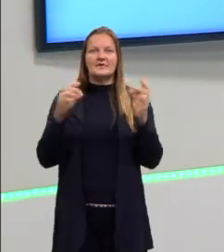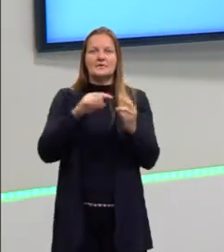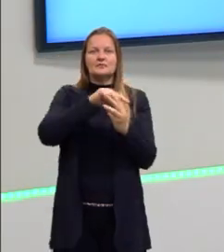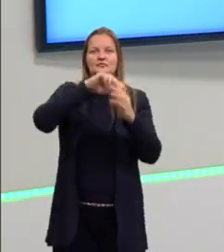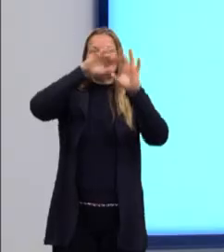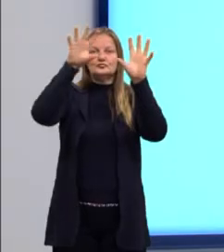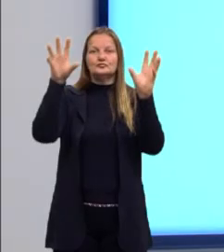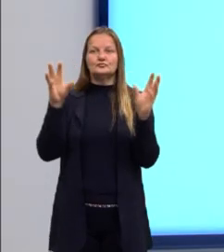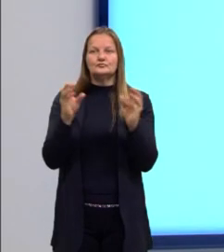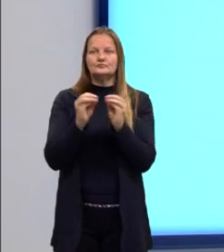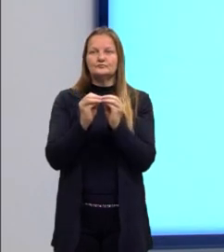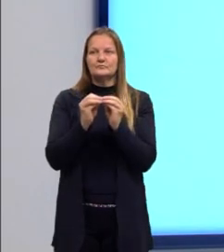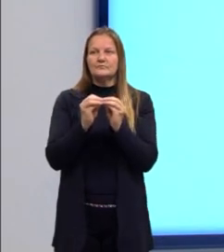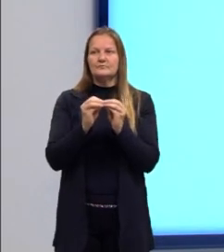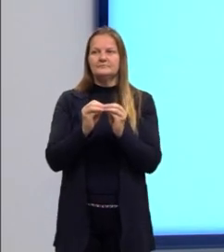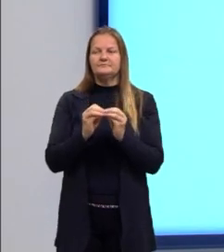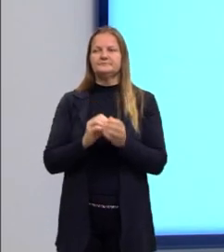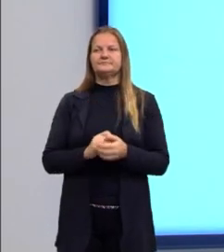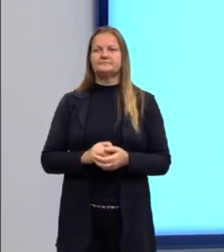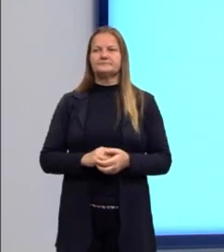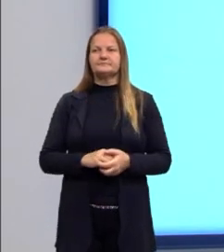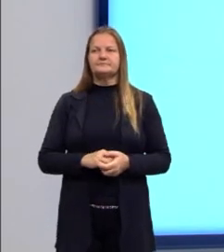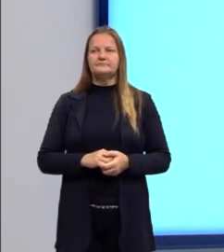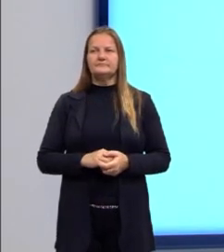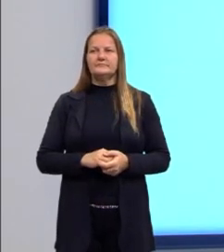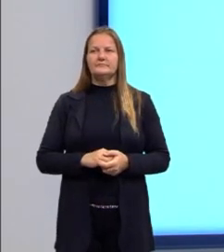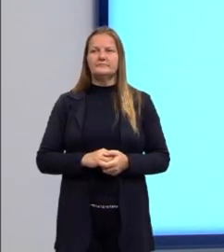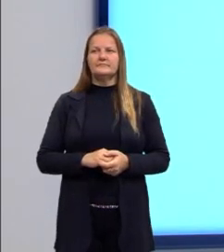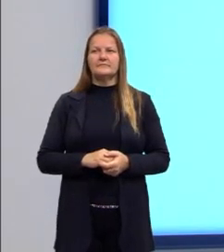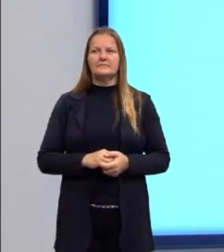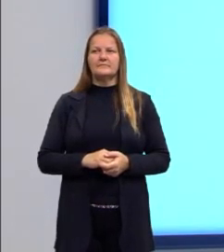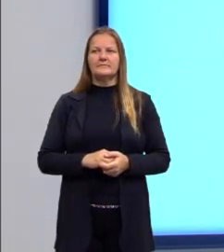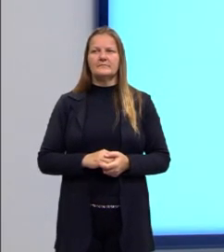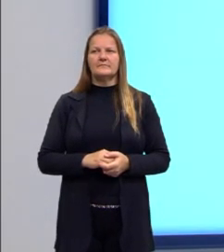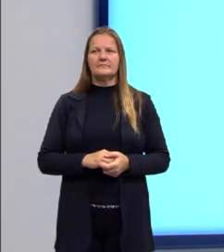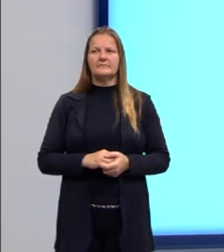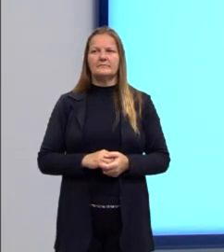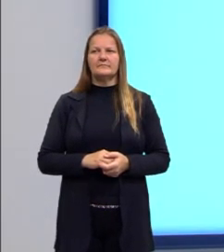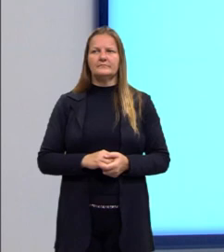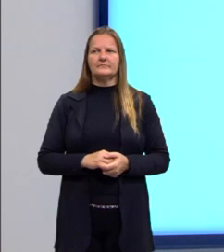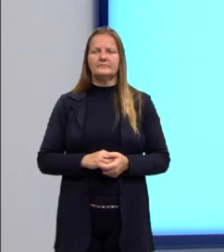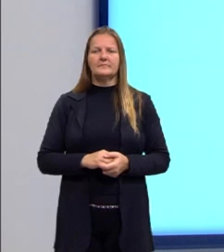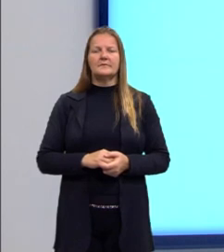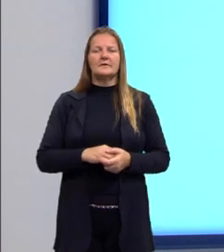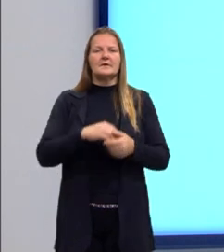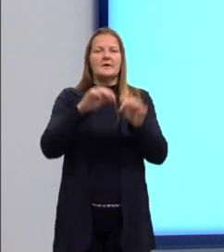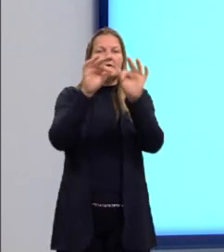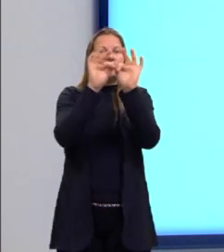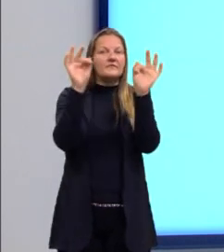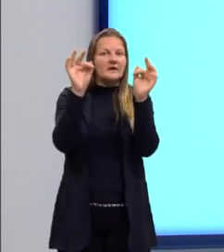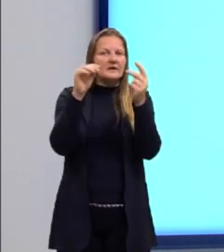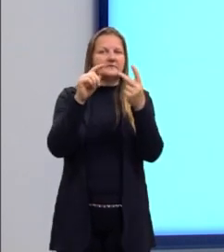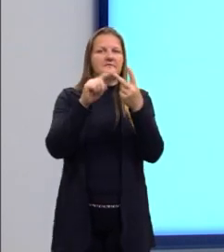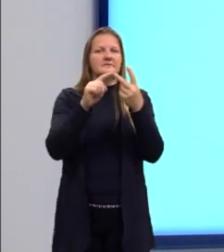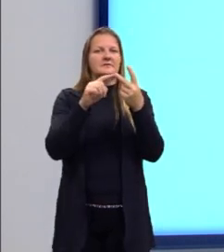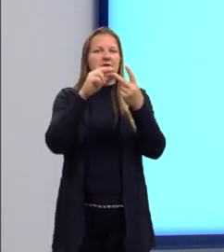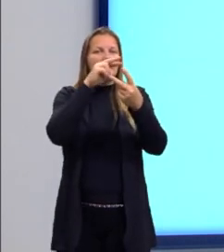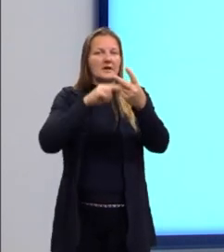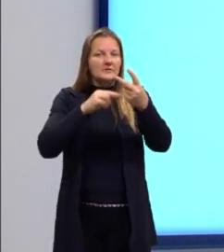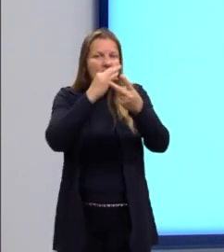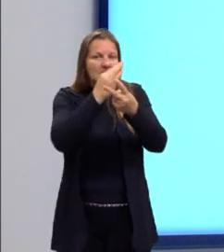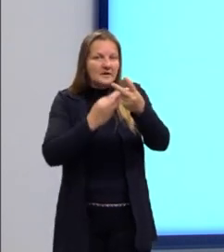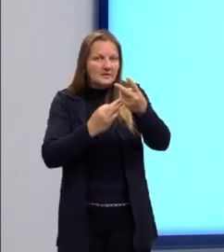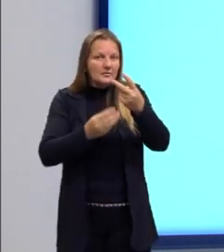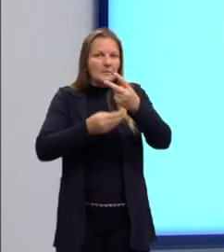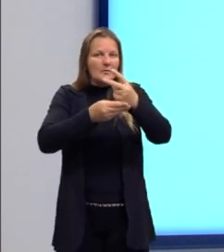isso aqui no nosso Quadradinho que dá em que leitura da frase do tema leitura do texto